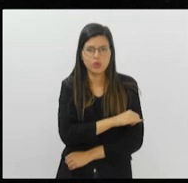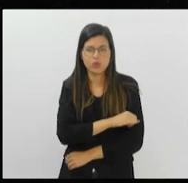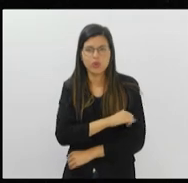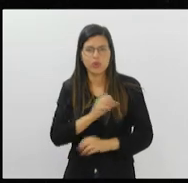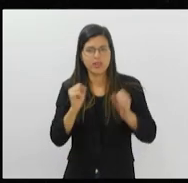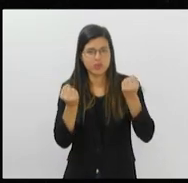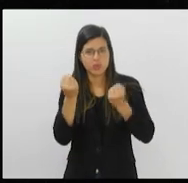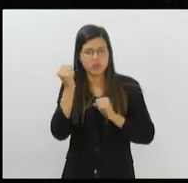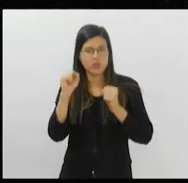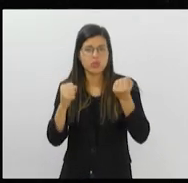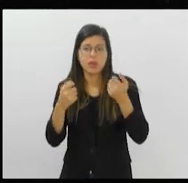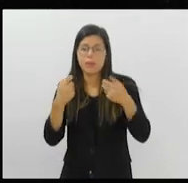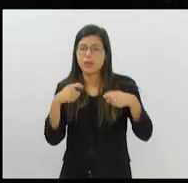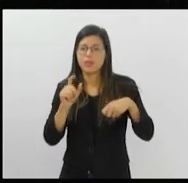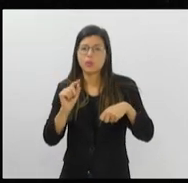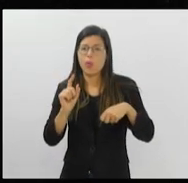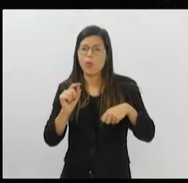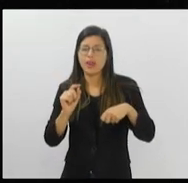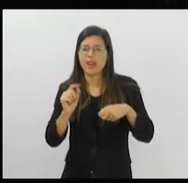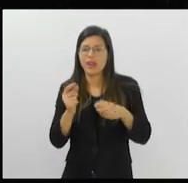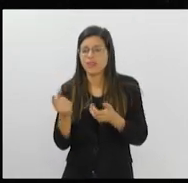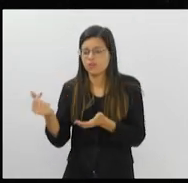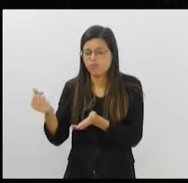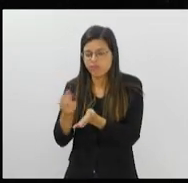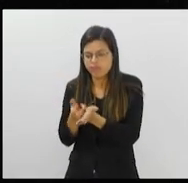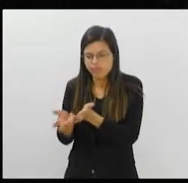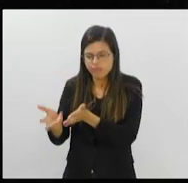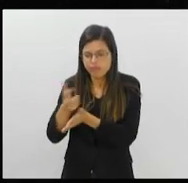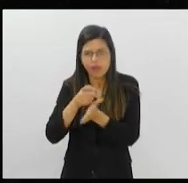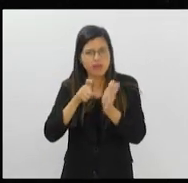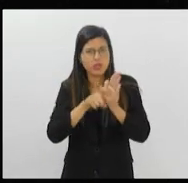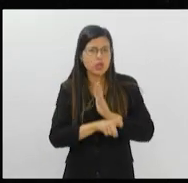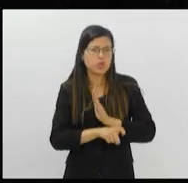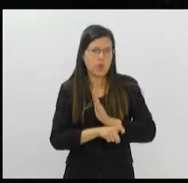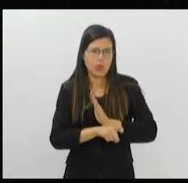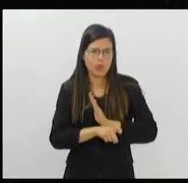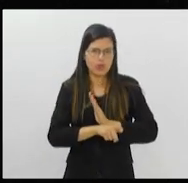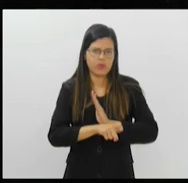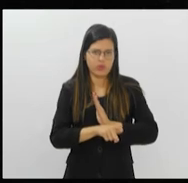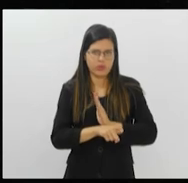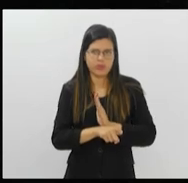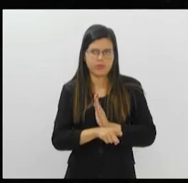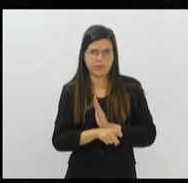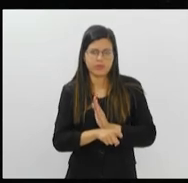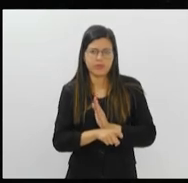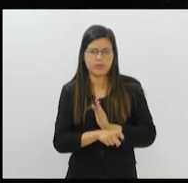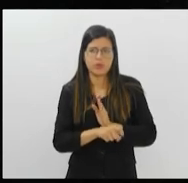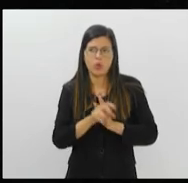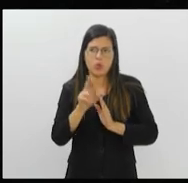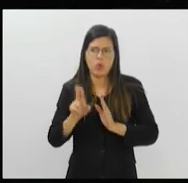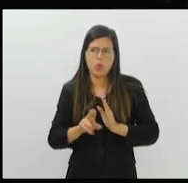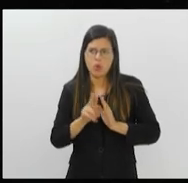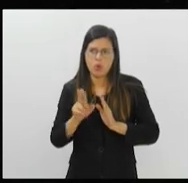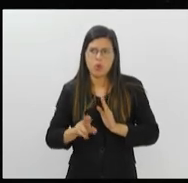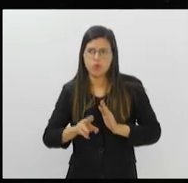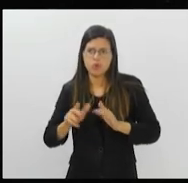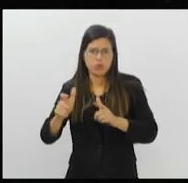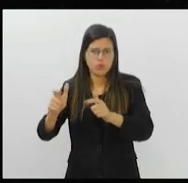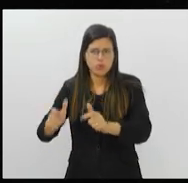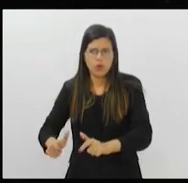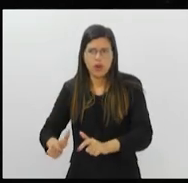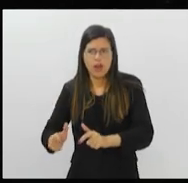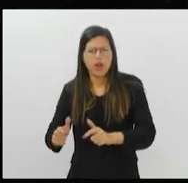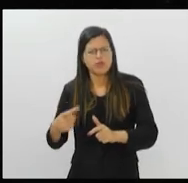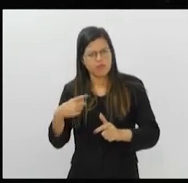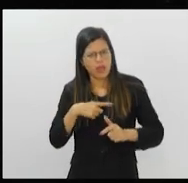Teve que ter algum tipo de incentivo, né? Quer seja do uso do solo, e lá teve doação